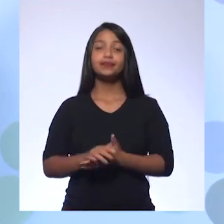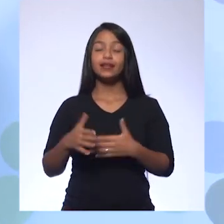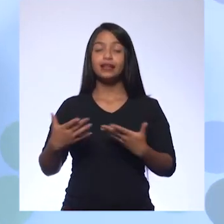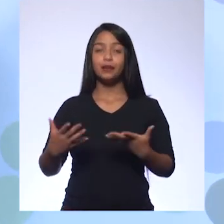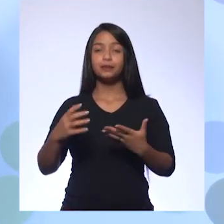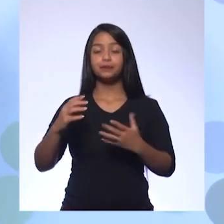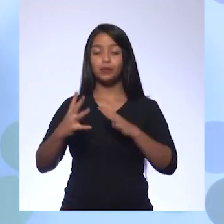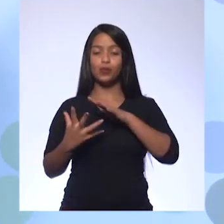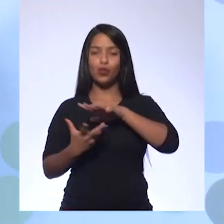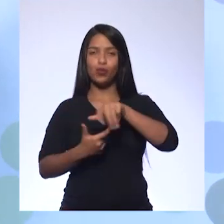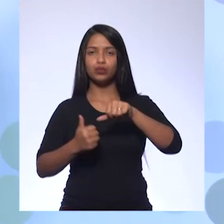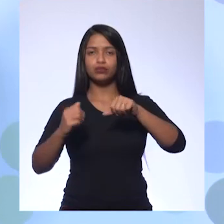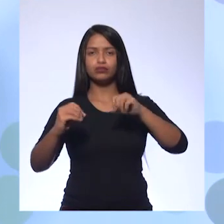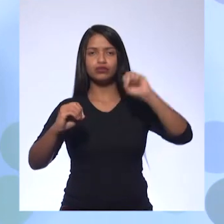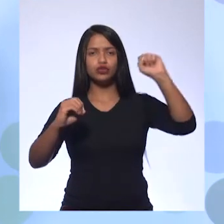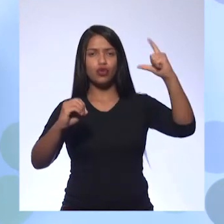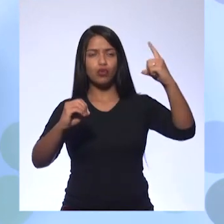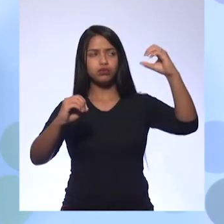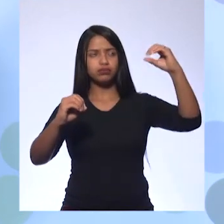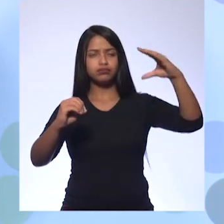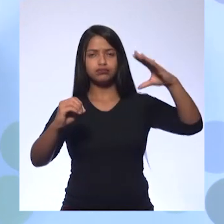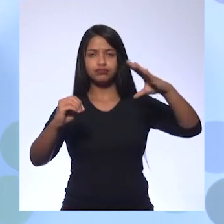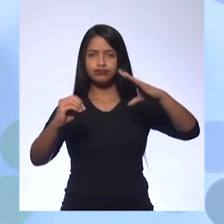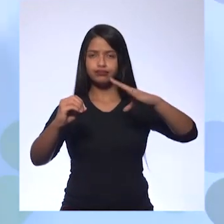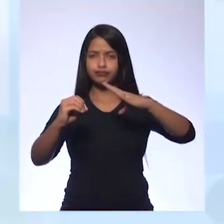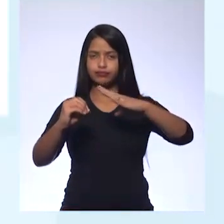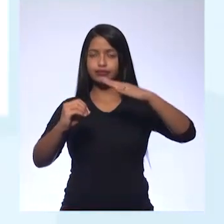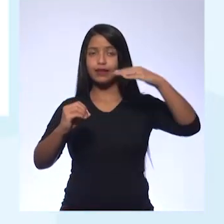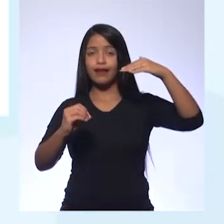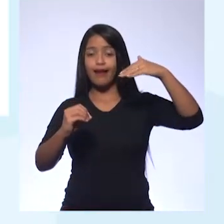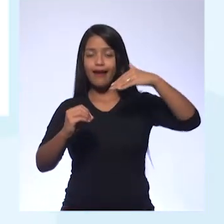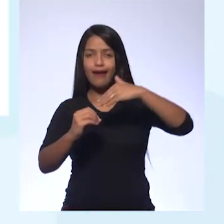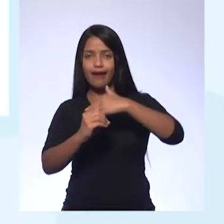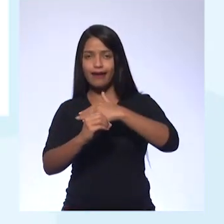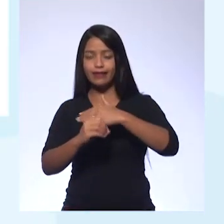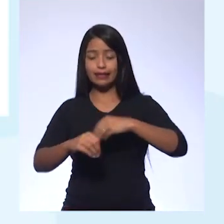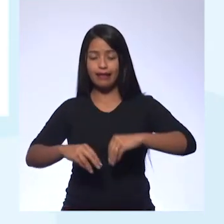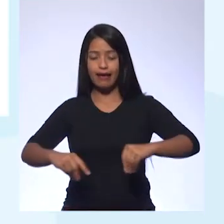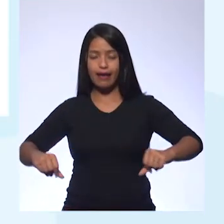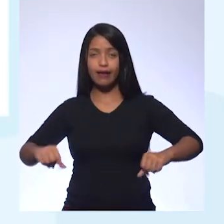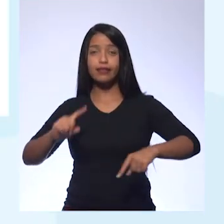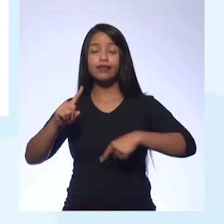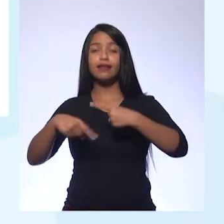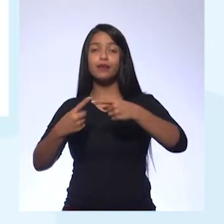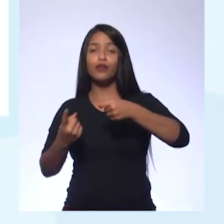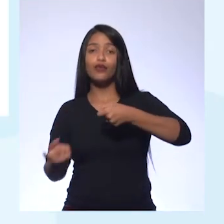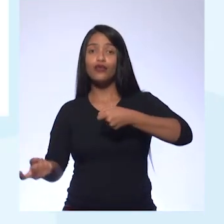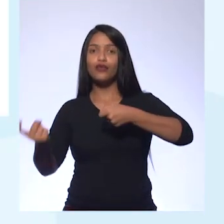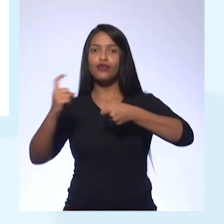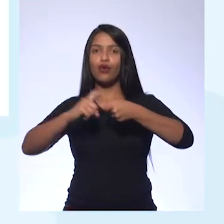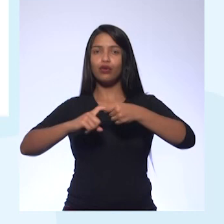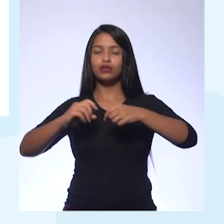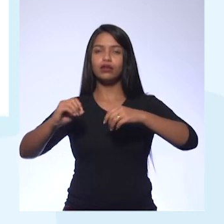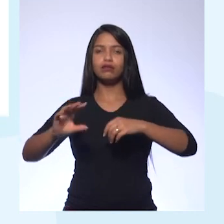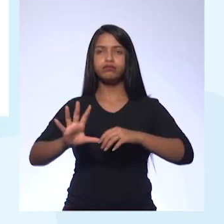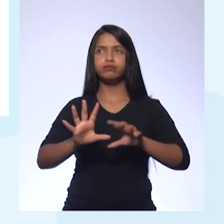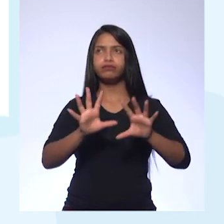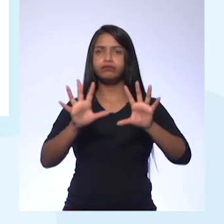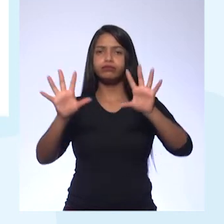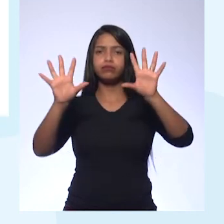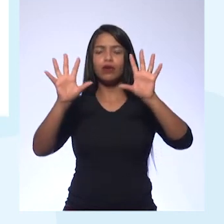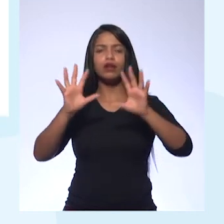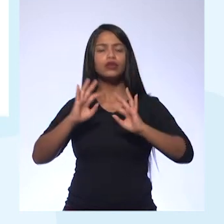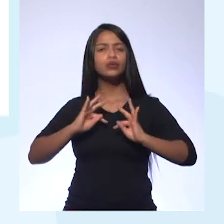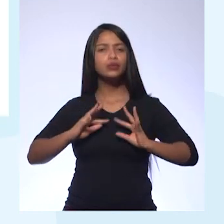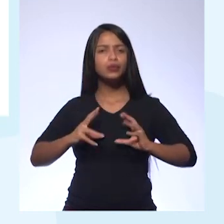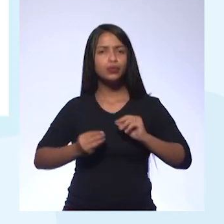vai lá no solo, né, e quando ela retorna para o espaço, né, nem tudo vai para o espaço, vai ocorrer ali aquele efeito estufa que a gente já conversou e